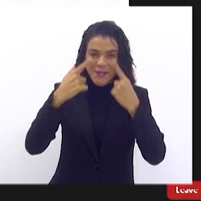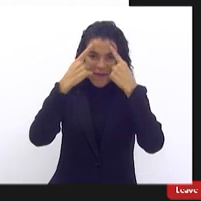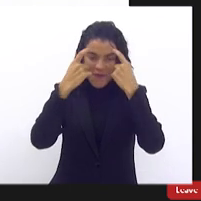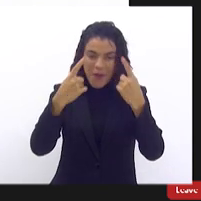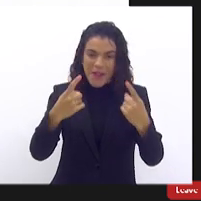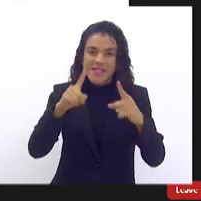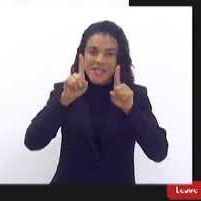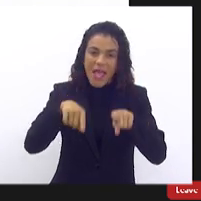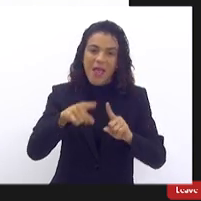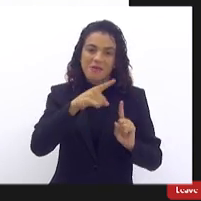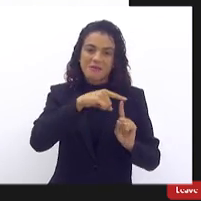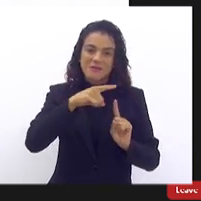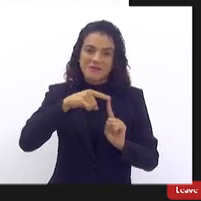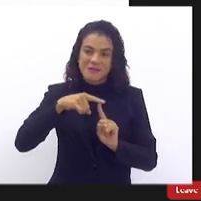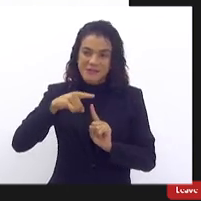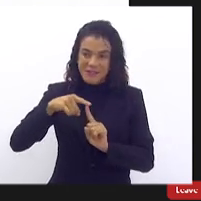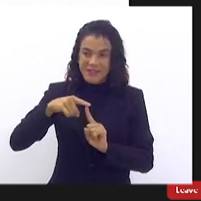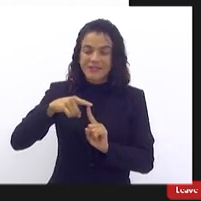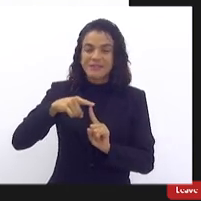das formas